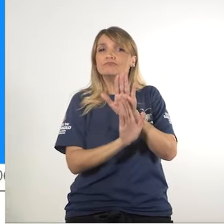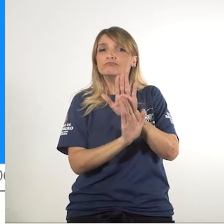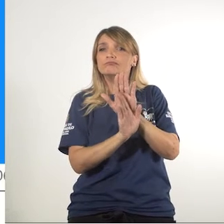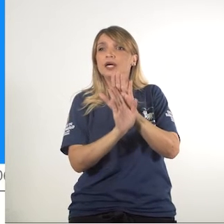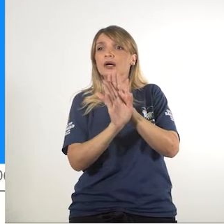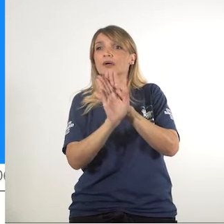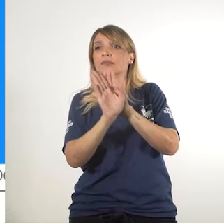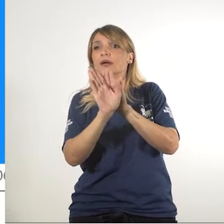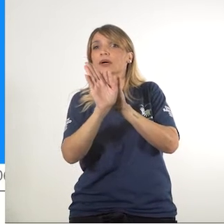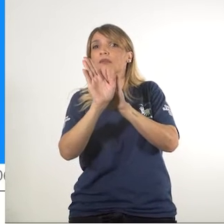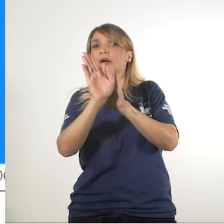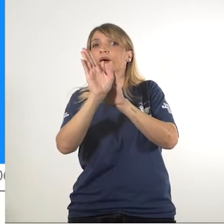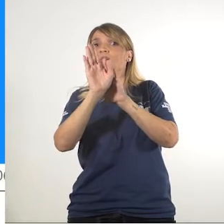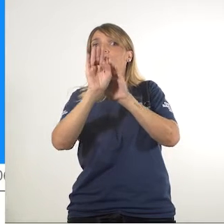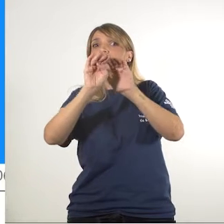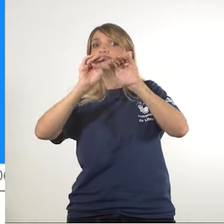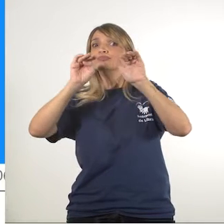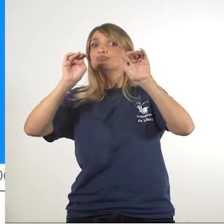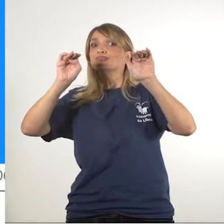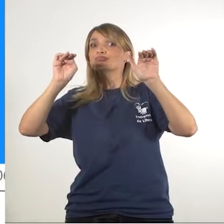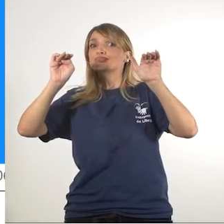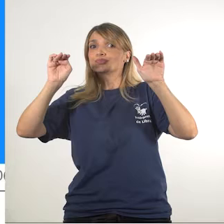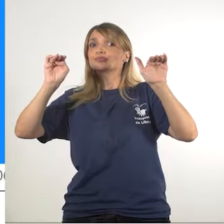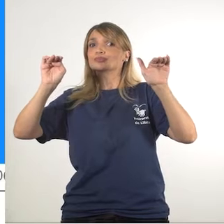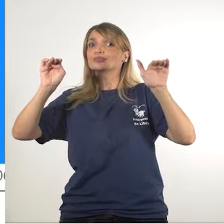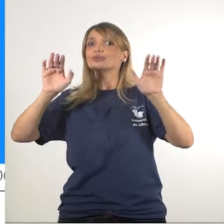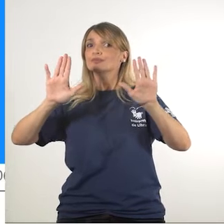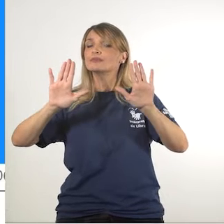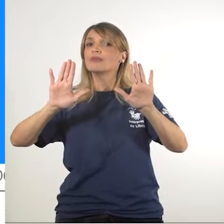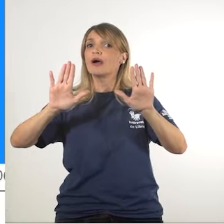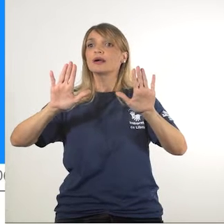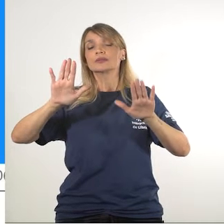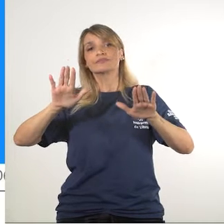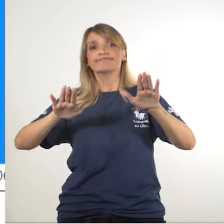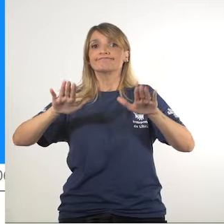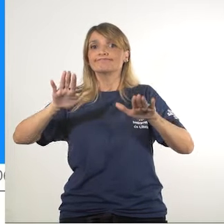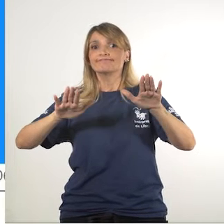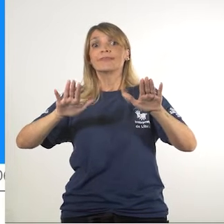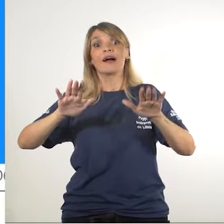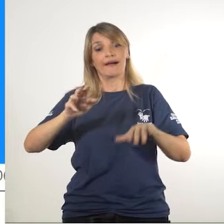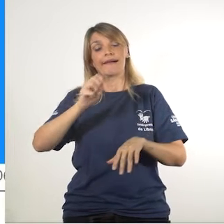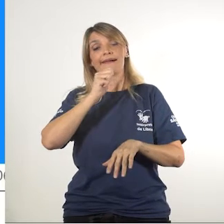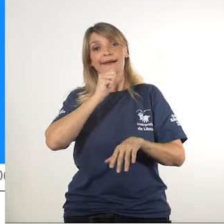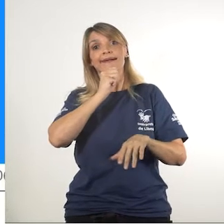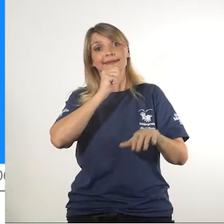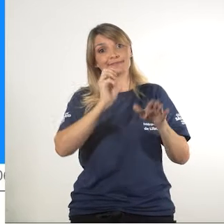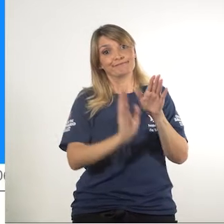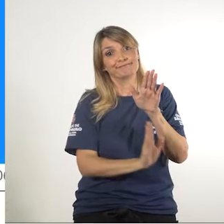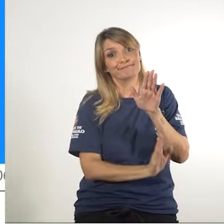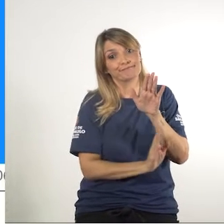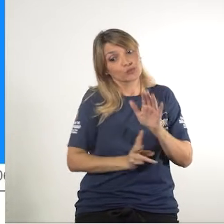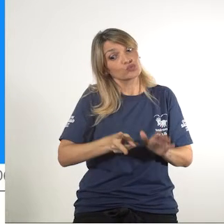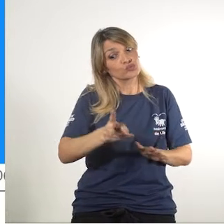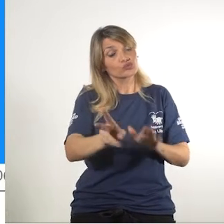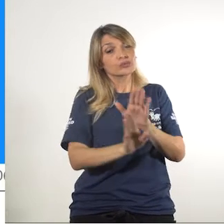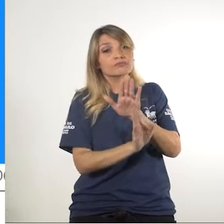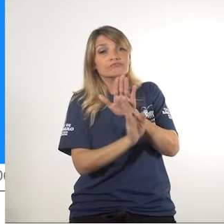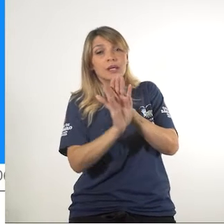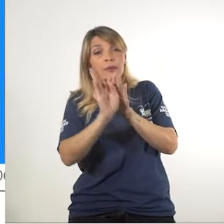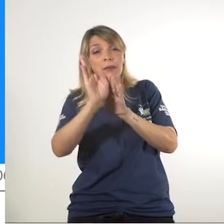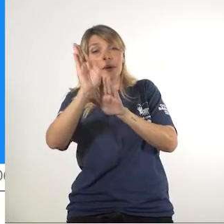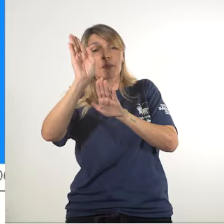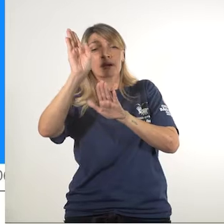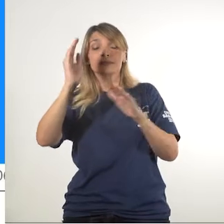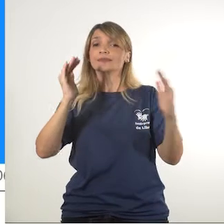não voltamos a ter um crescimento acentuado, mas uma estabilidade num patamar muito alto, em função do momento que nós